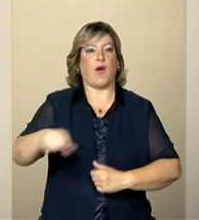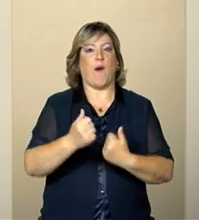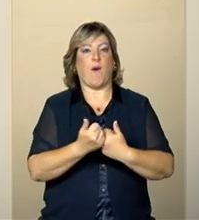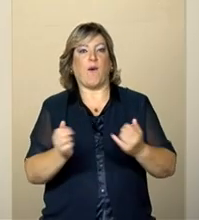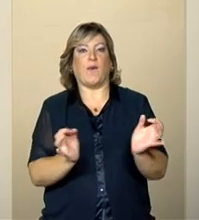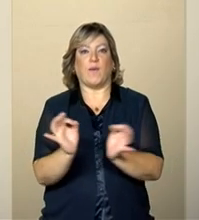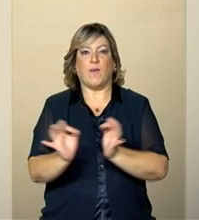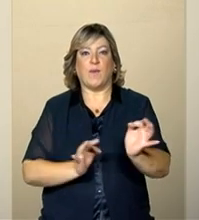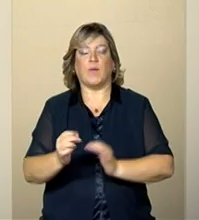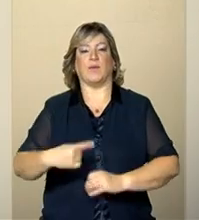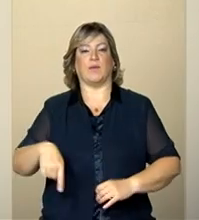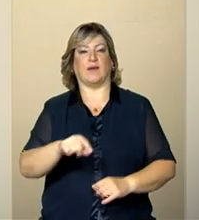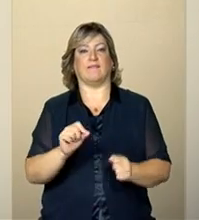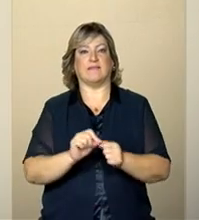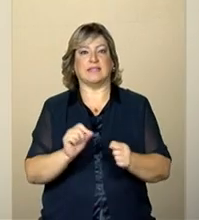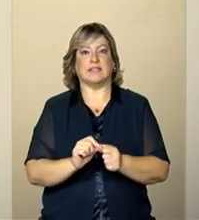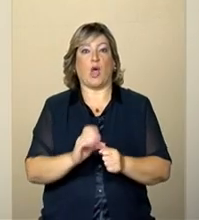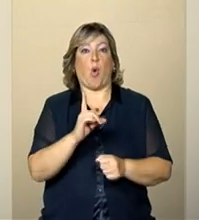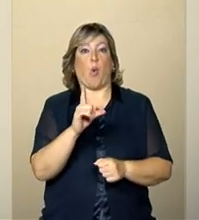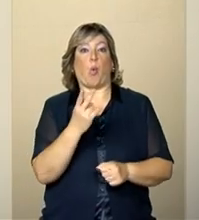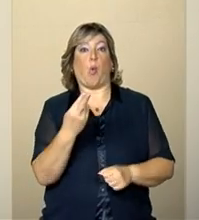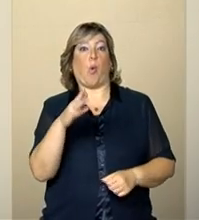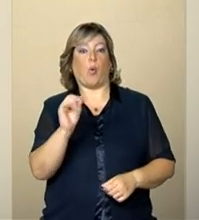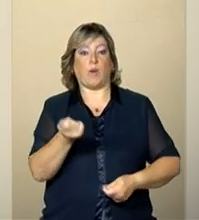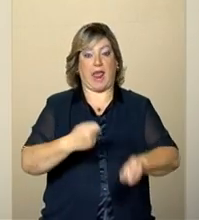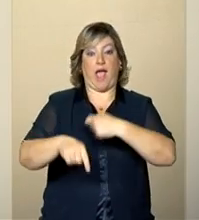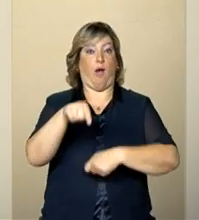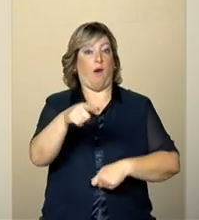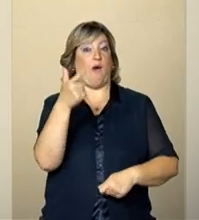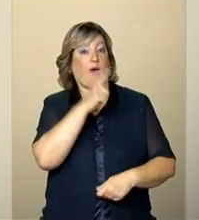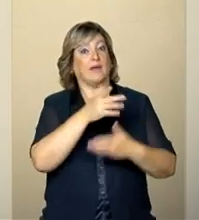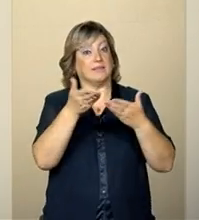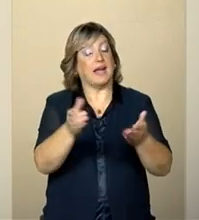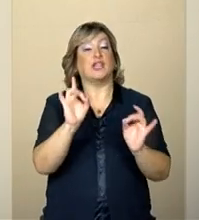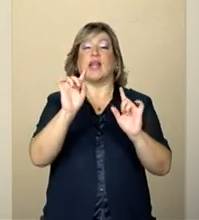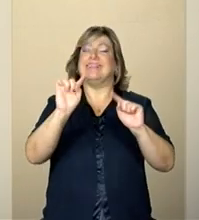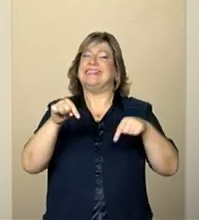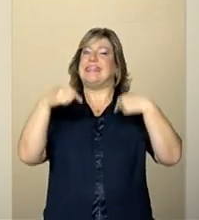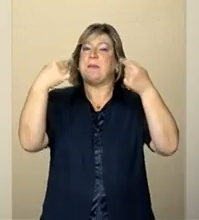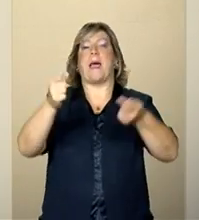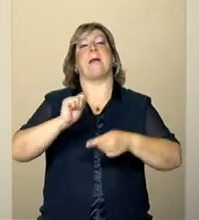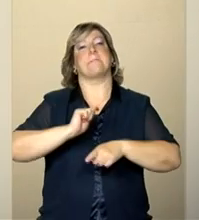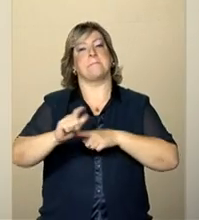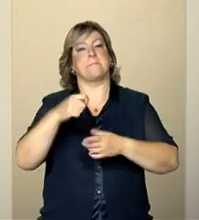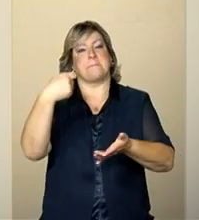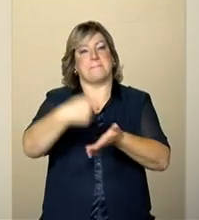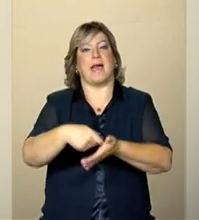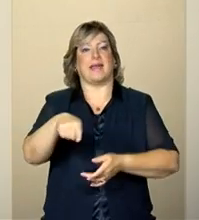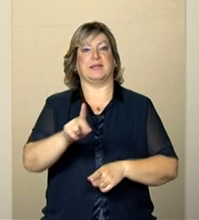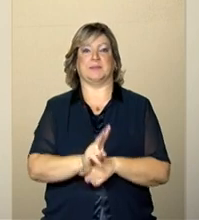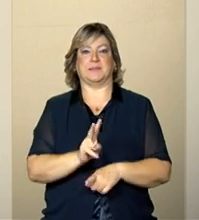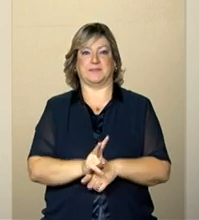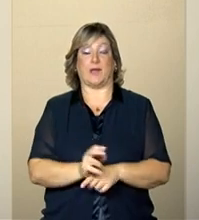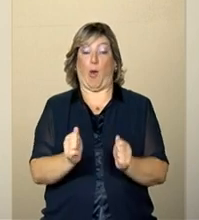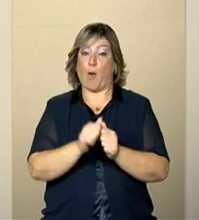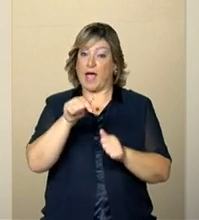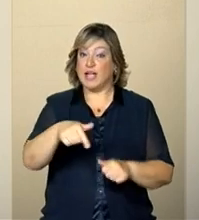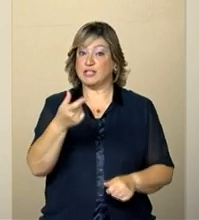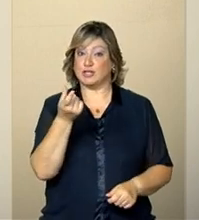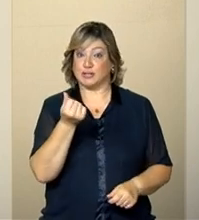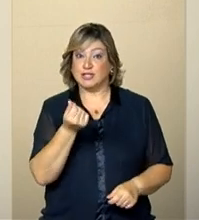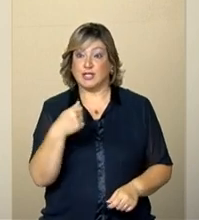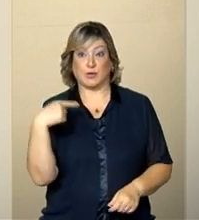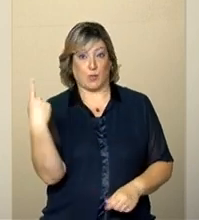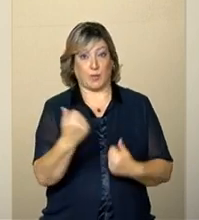produção começar a tirar lucro do negócio e só depois pagar pelo empresto com esse dinheiro